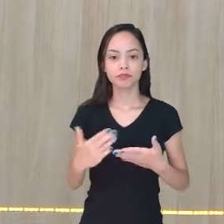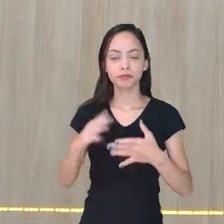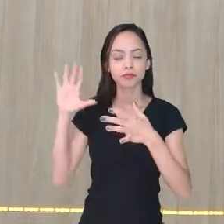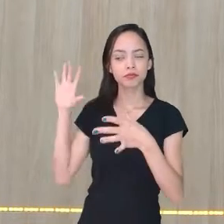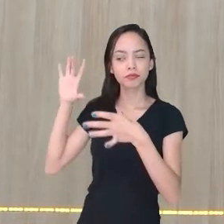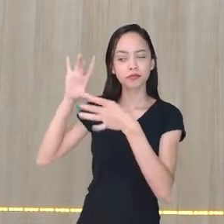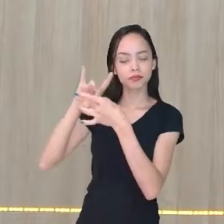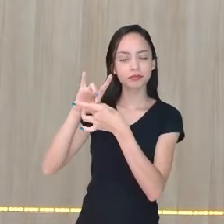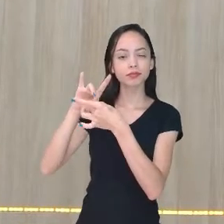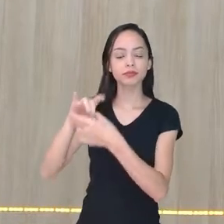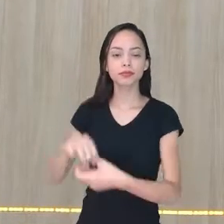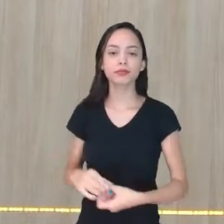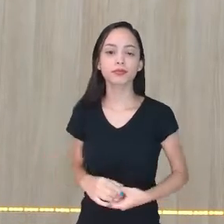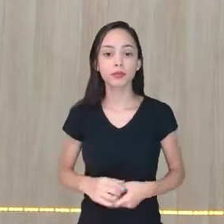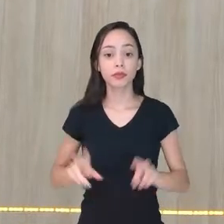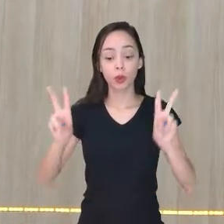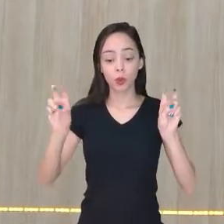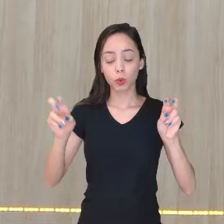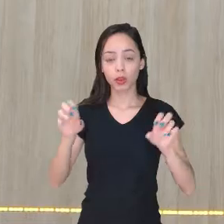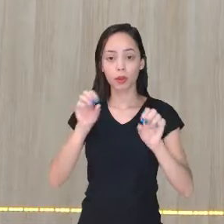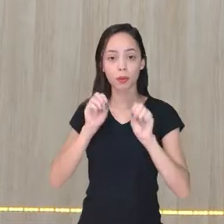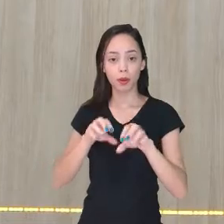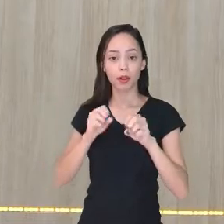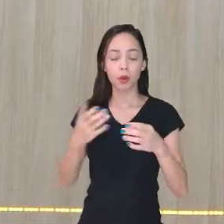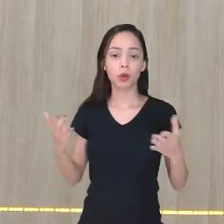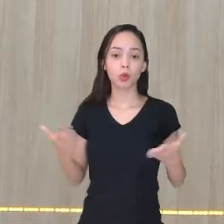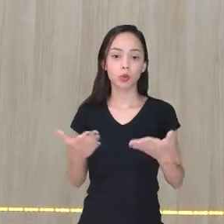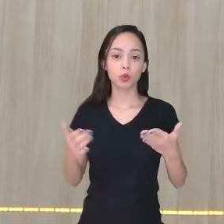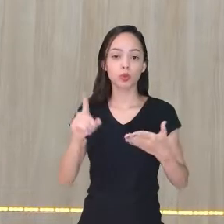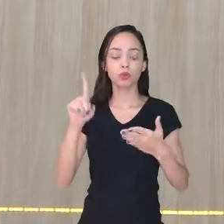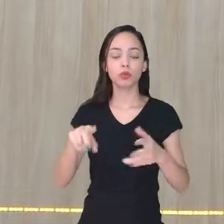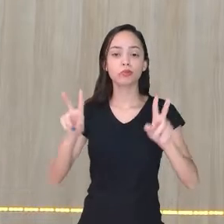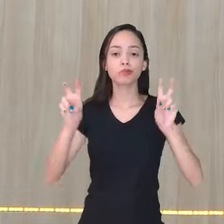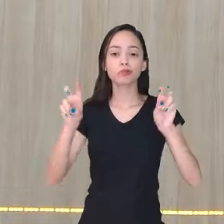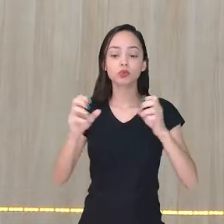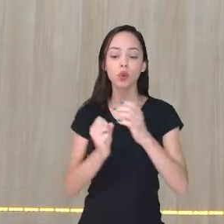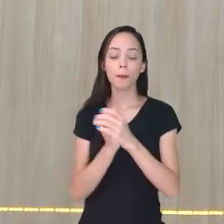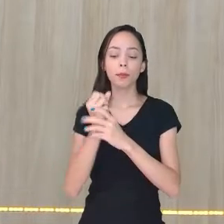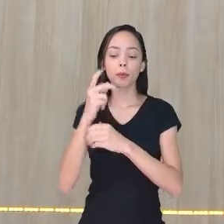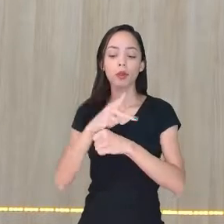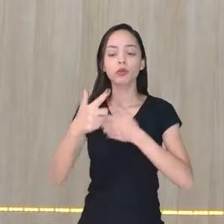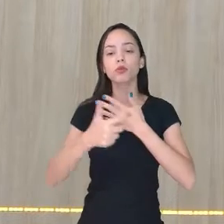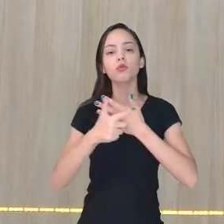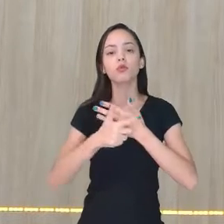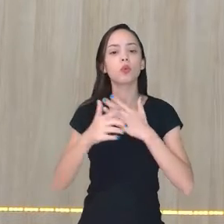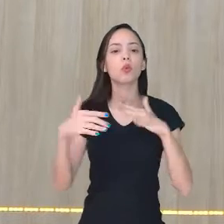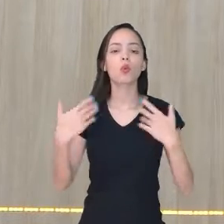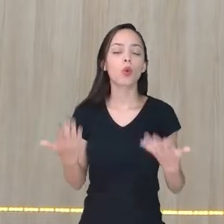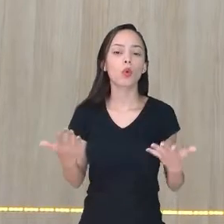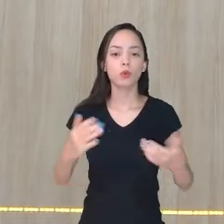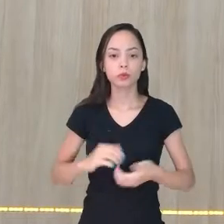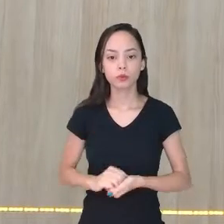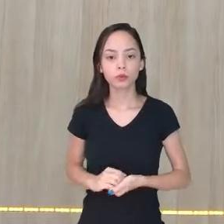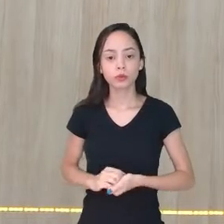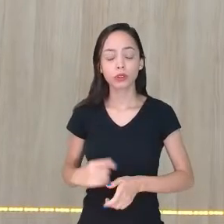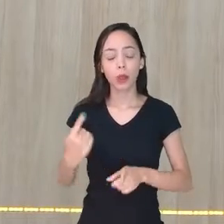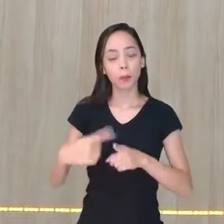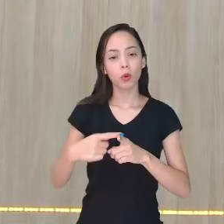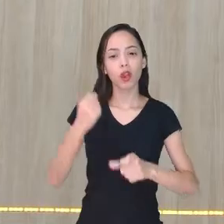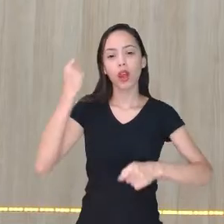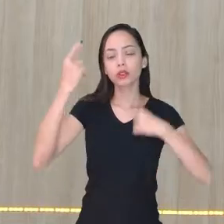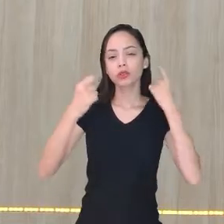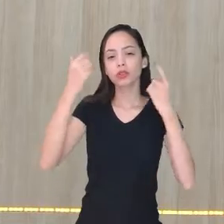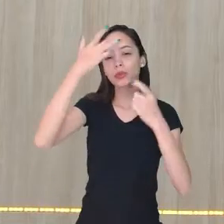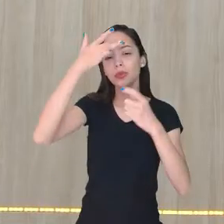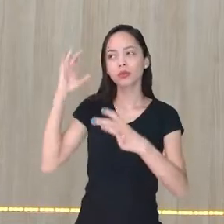tá? Então, o tema da nossa aula de hoje é a respeito das plantas e suas funções. Porque muitas vezes as pessoas associam